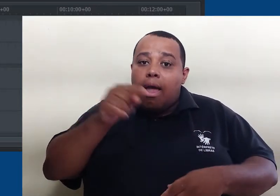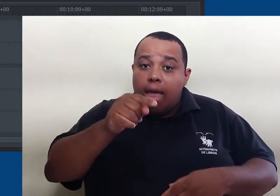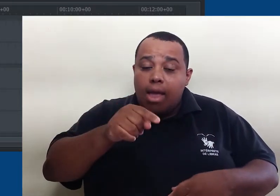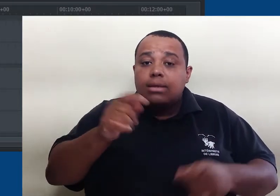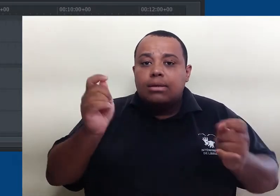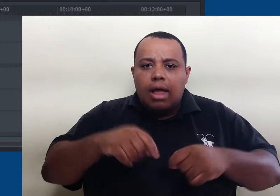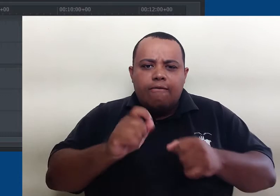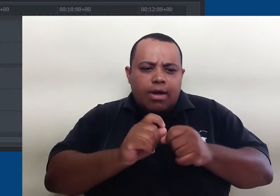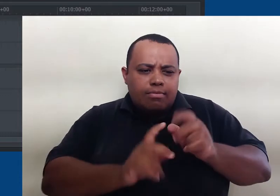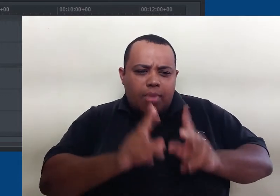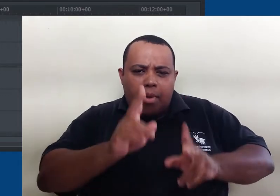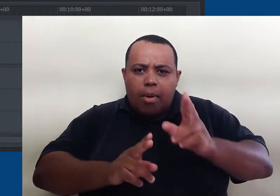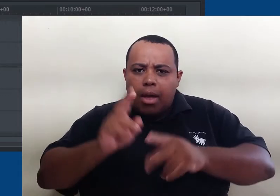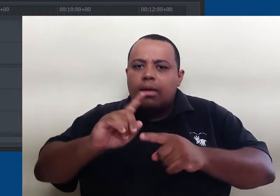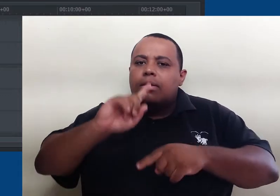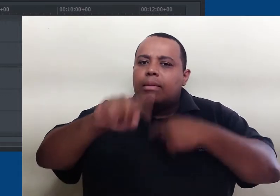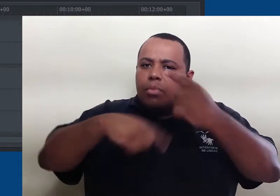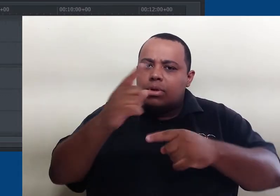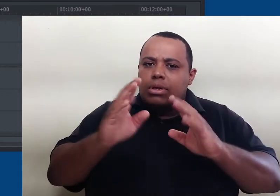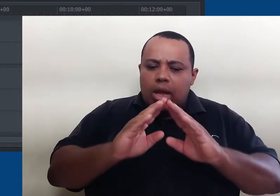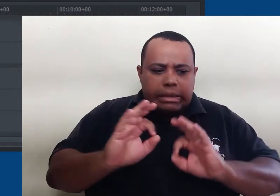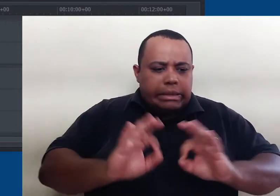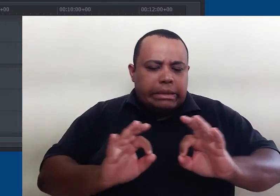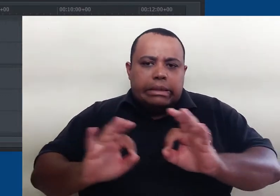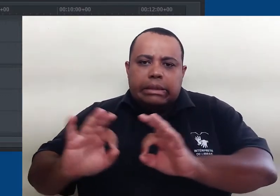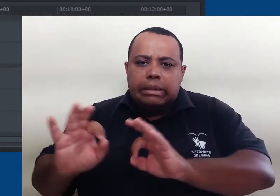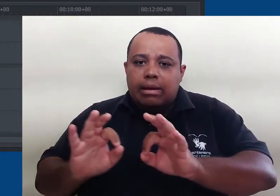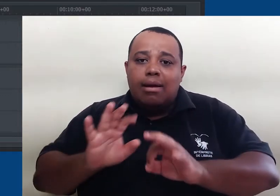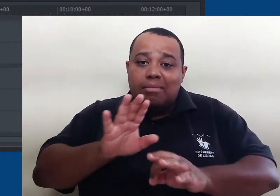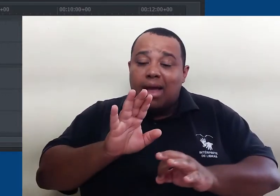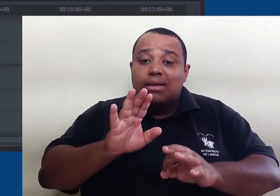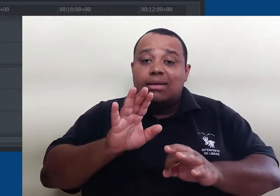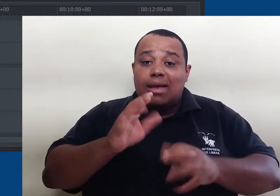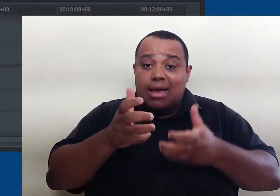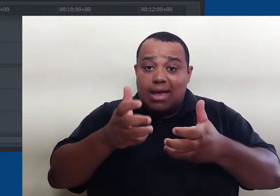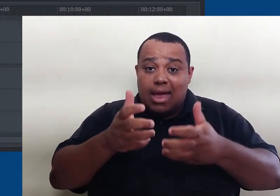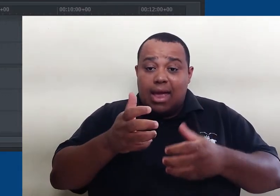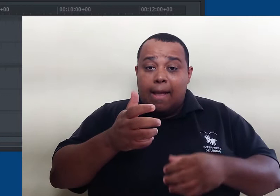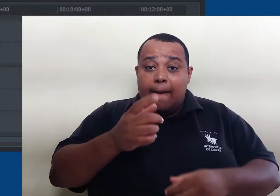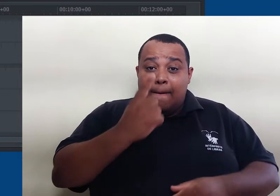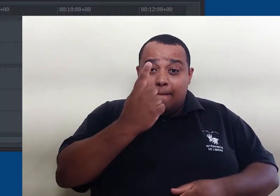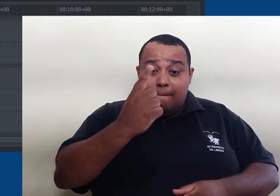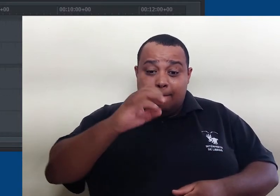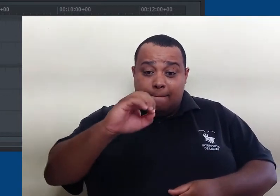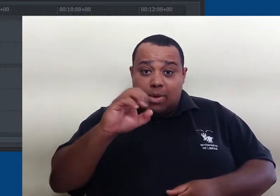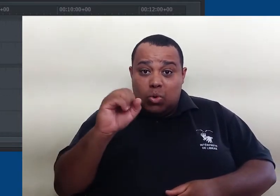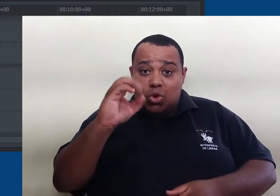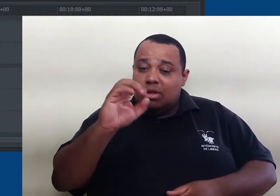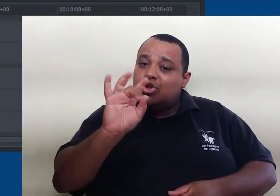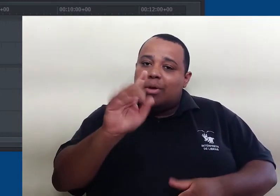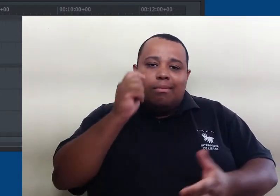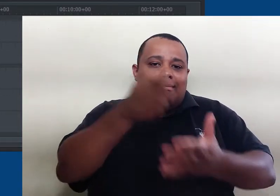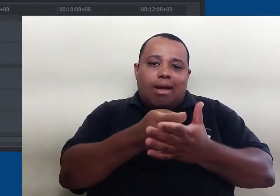vocês explorarem por conta própria depois em casa. E ainda assim, eu preferi que a gente continuasse falando para filmar em 1080, porque aí, se